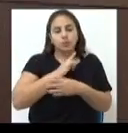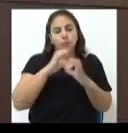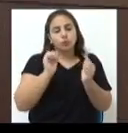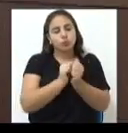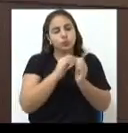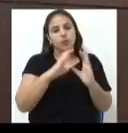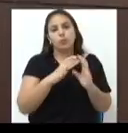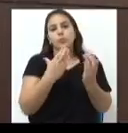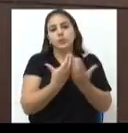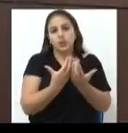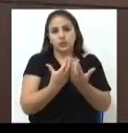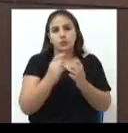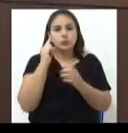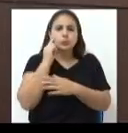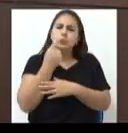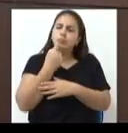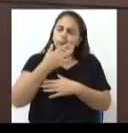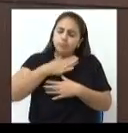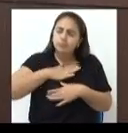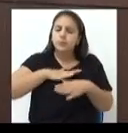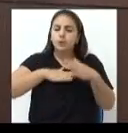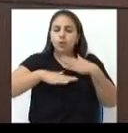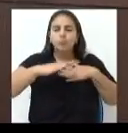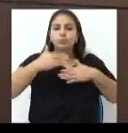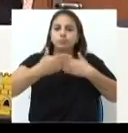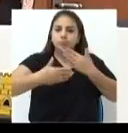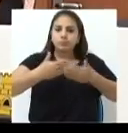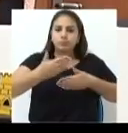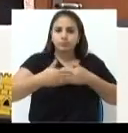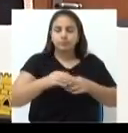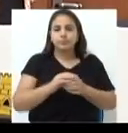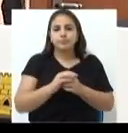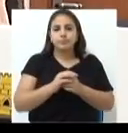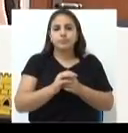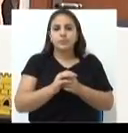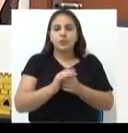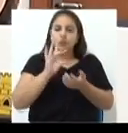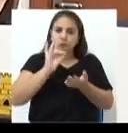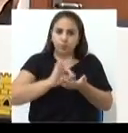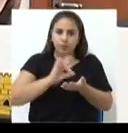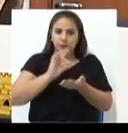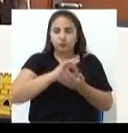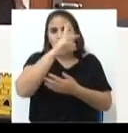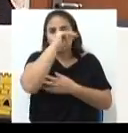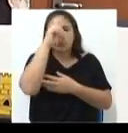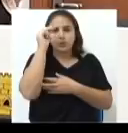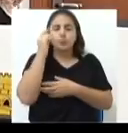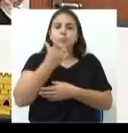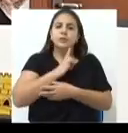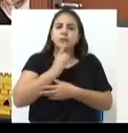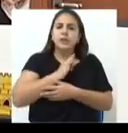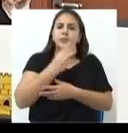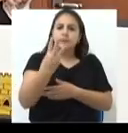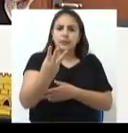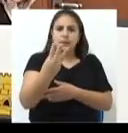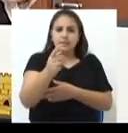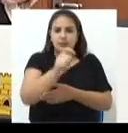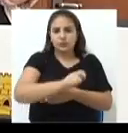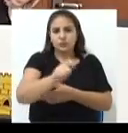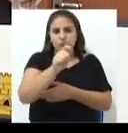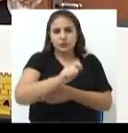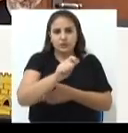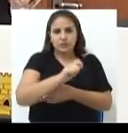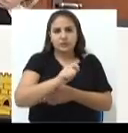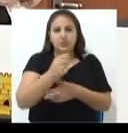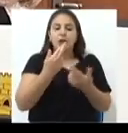comunidade surda e devagarinho a gente vai alcançando. Atualmente, o município conta com 3 entidades